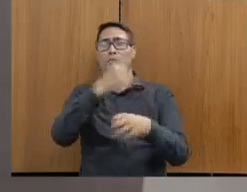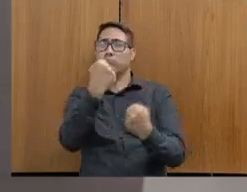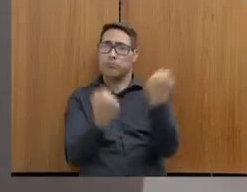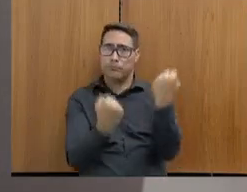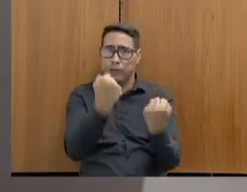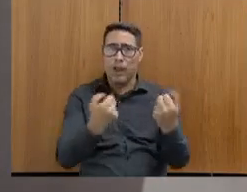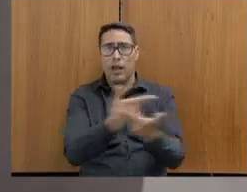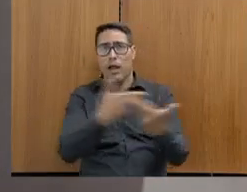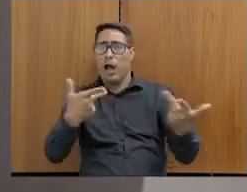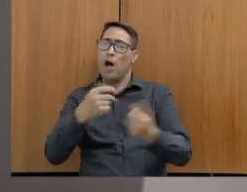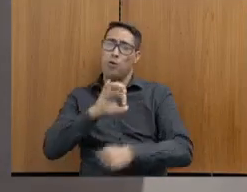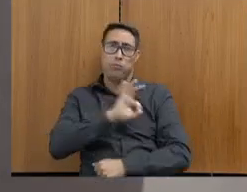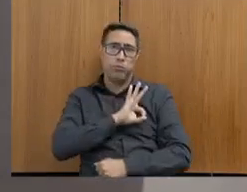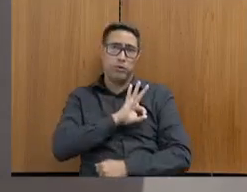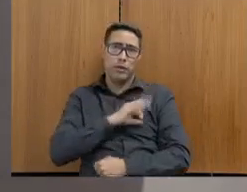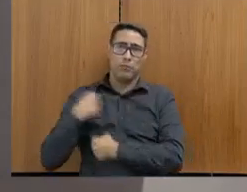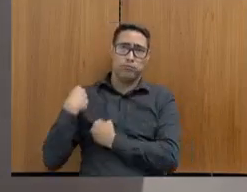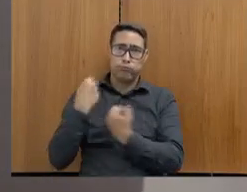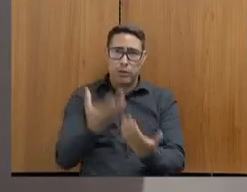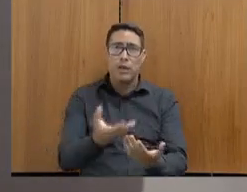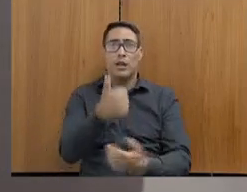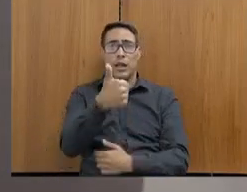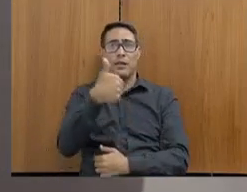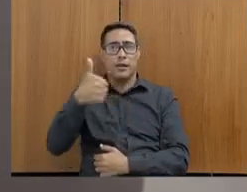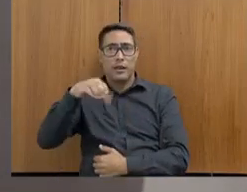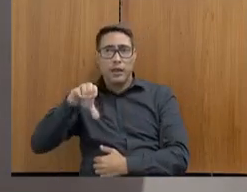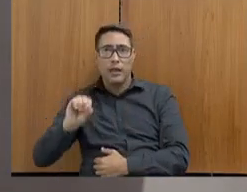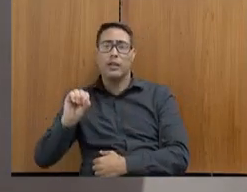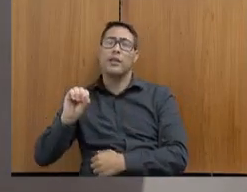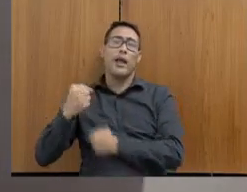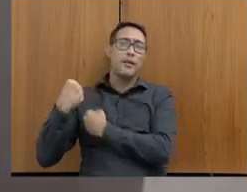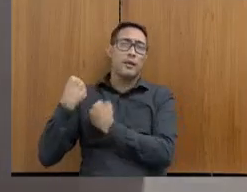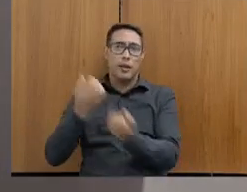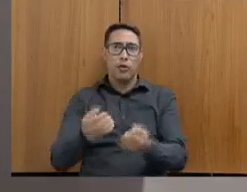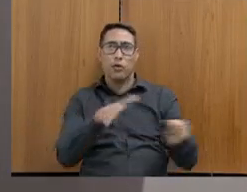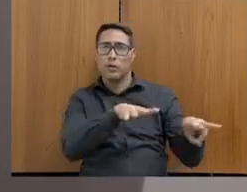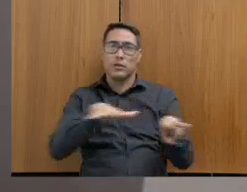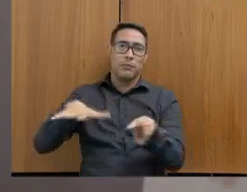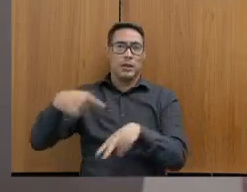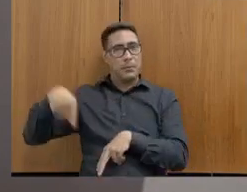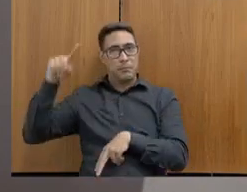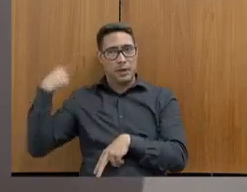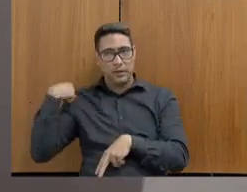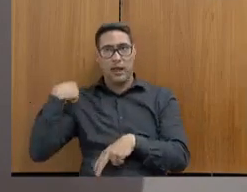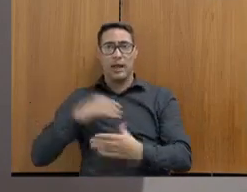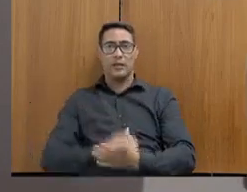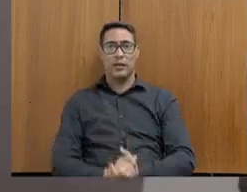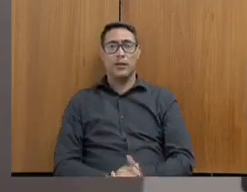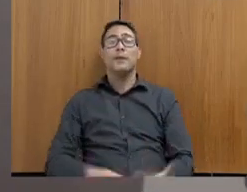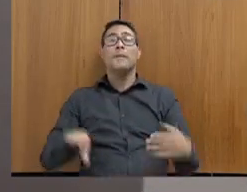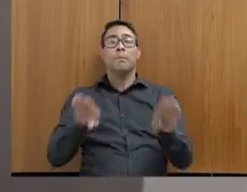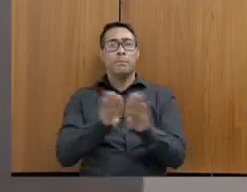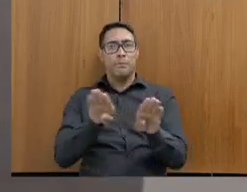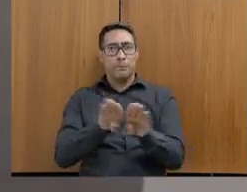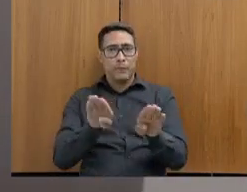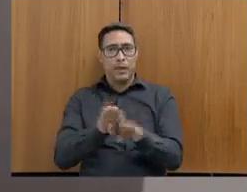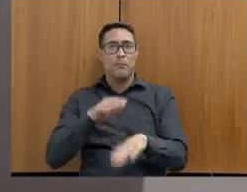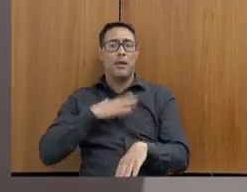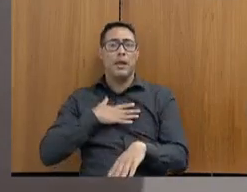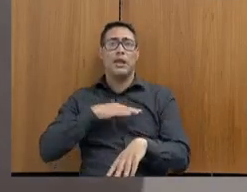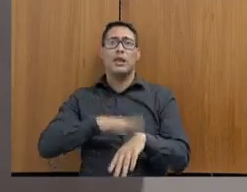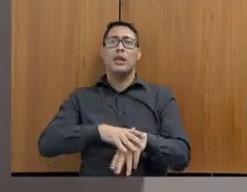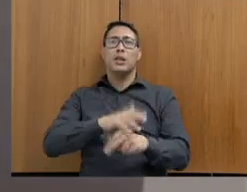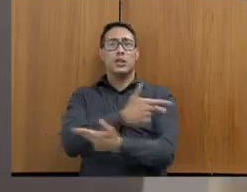dessas no caso dessas 110 entregues a semana passada é eram oriundas de emendas parlamentares